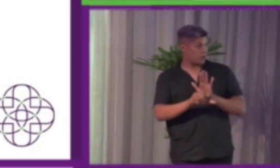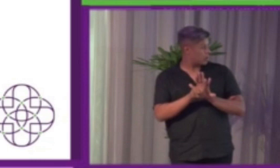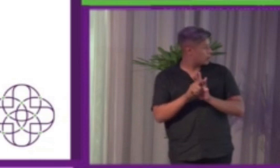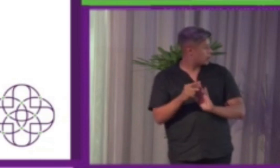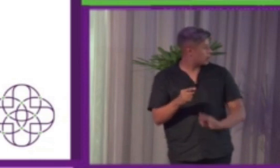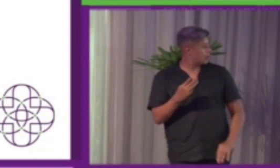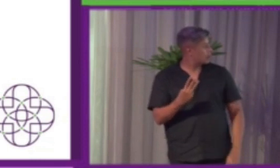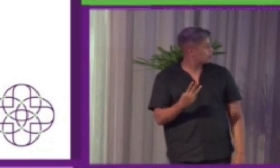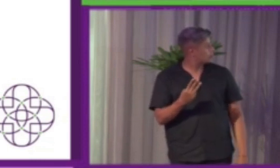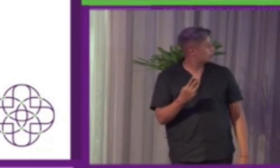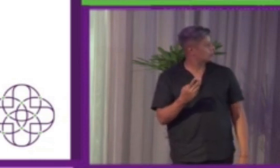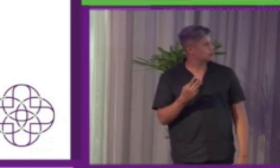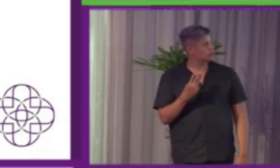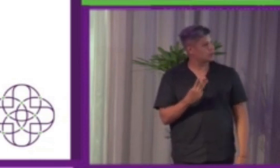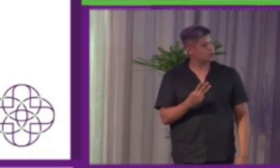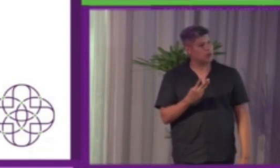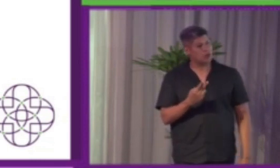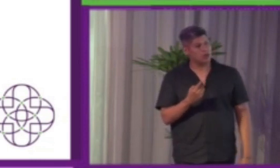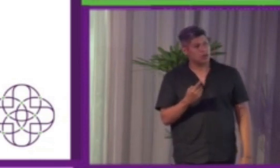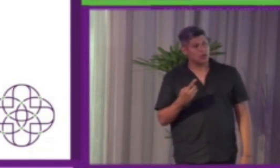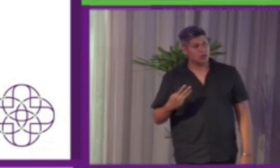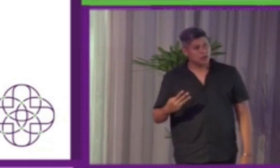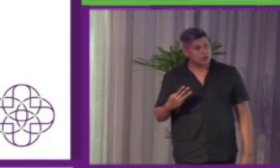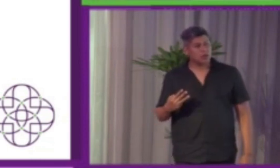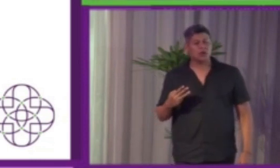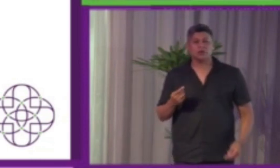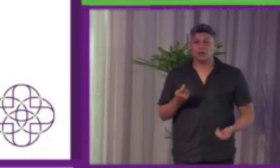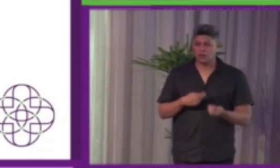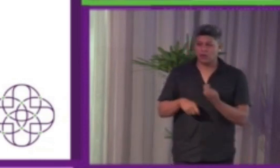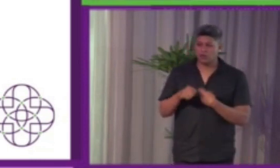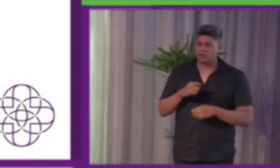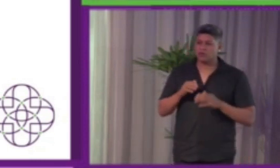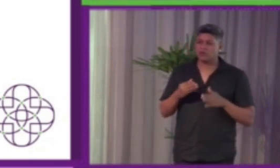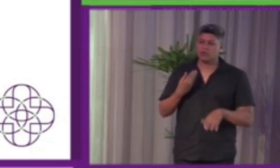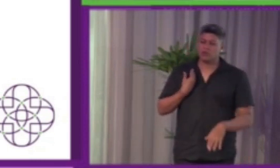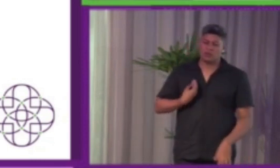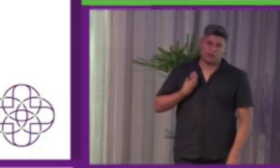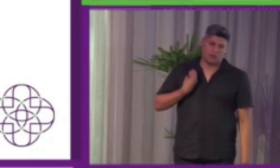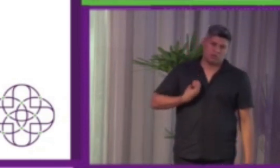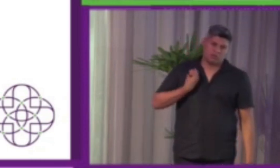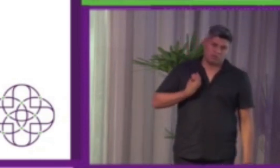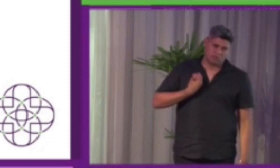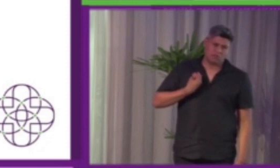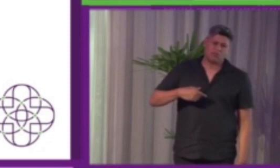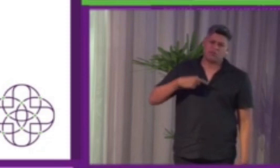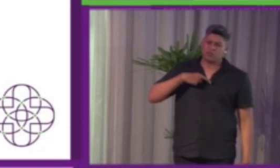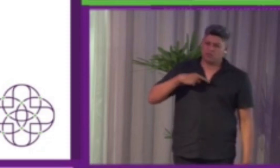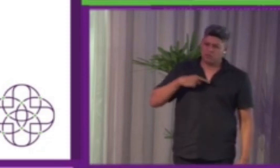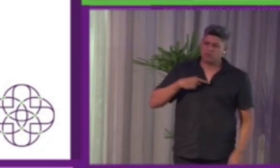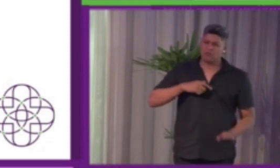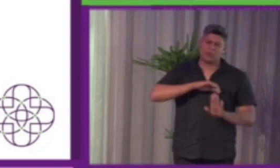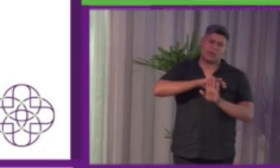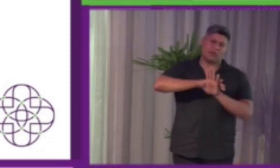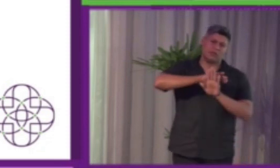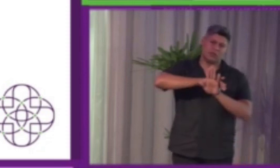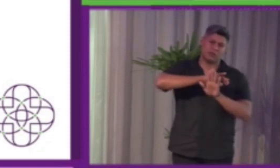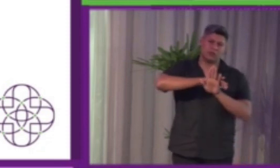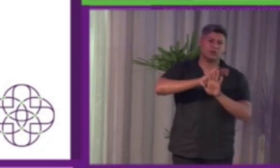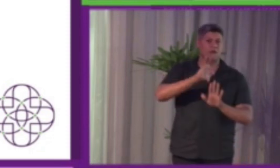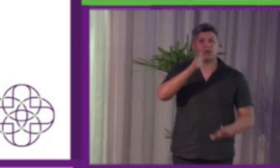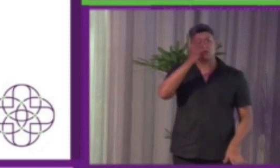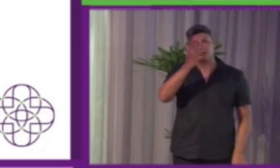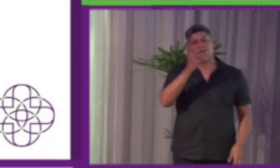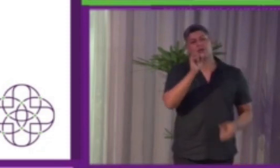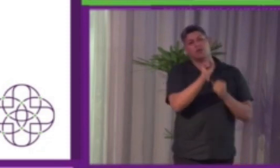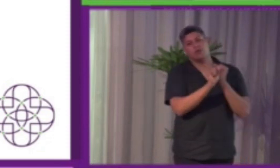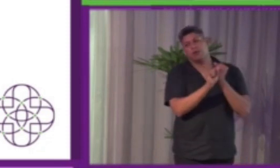14.313 ela foi a ponta do iceberg de uma negociação que já vinha então, nos bastidores ocorrendo desde